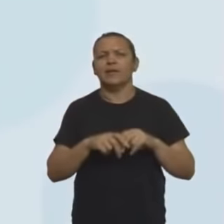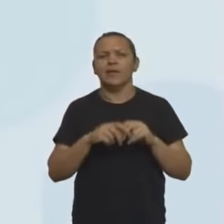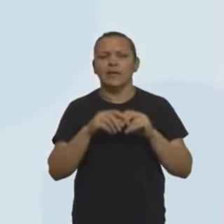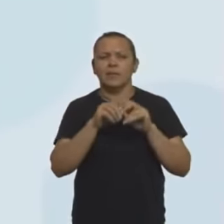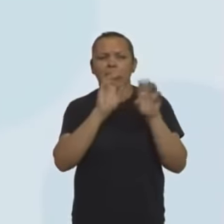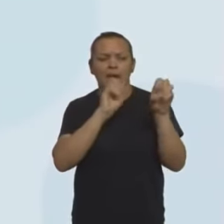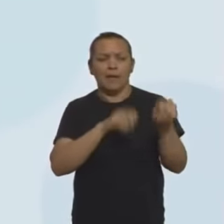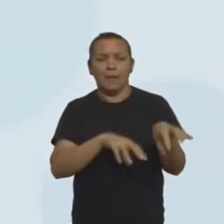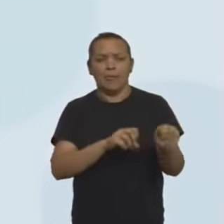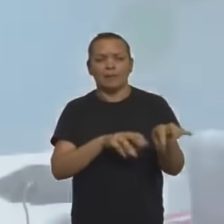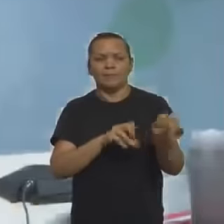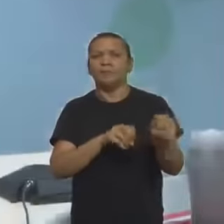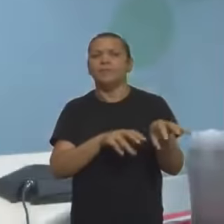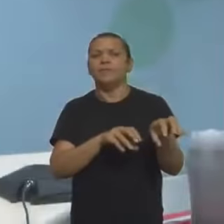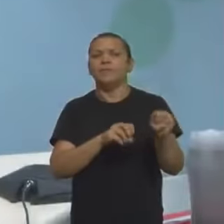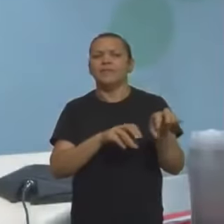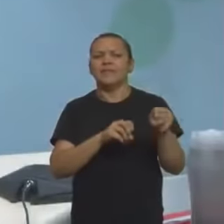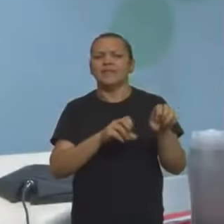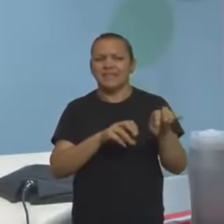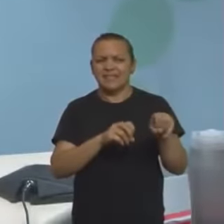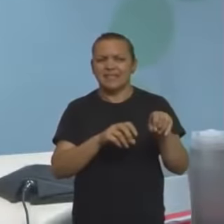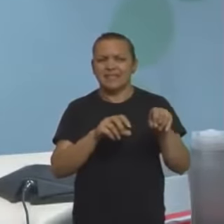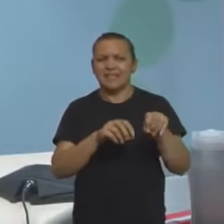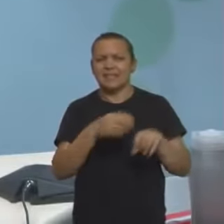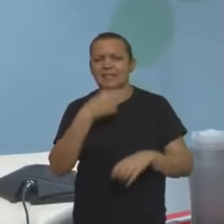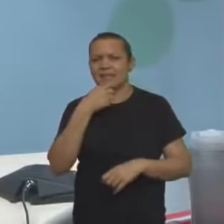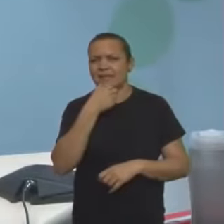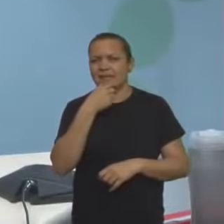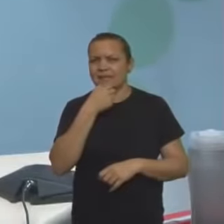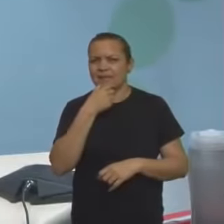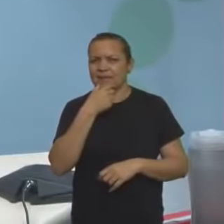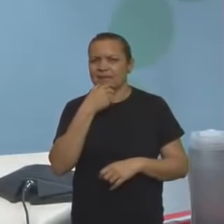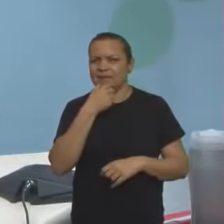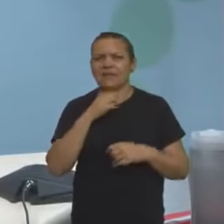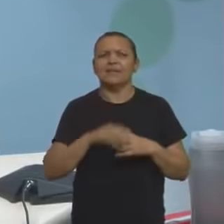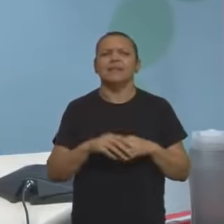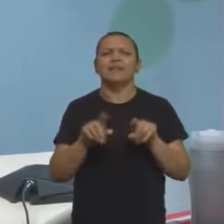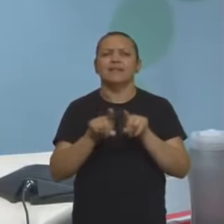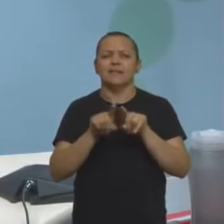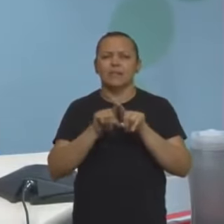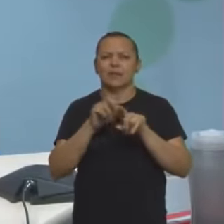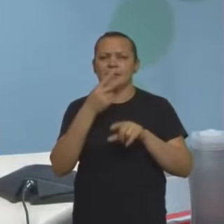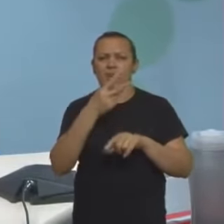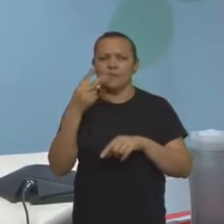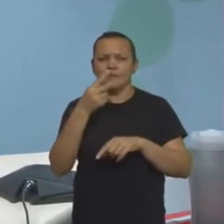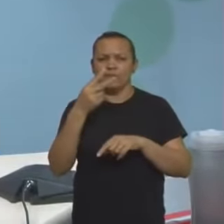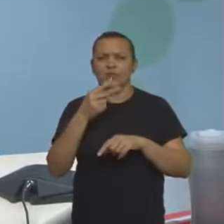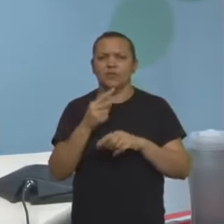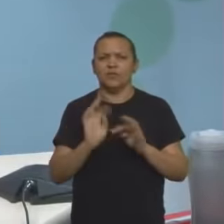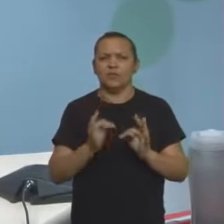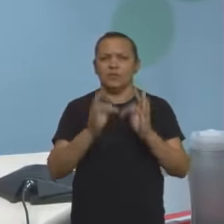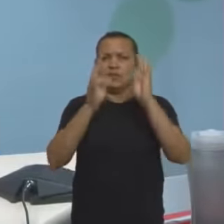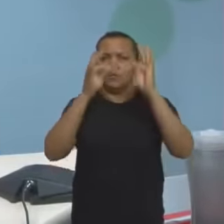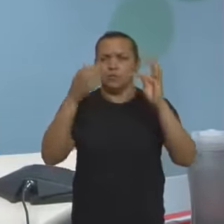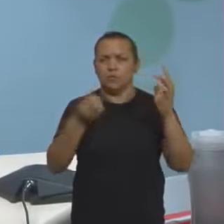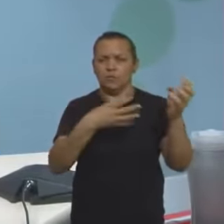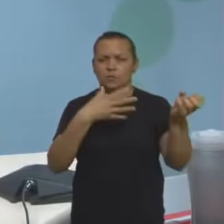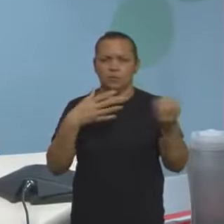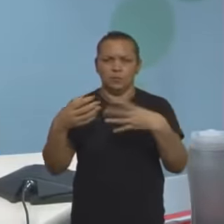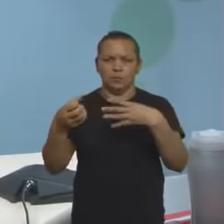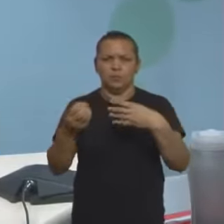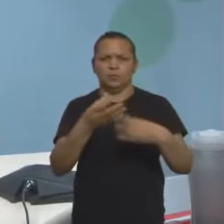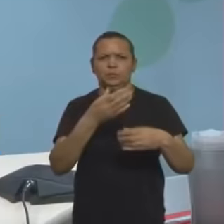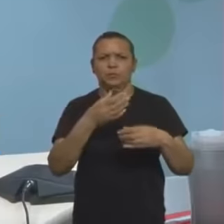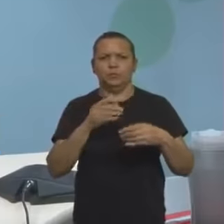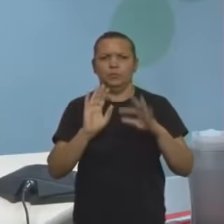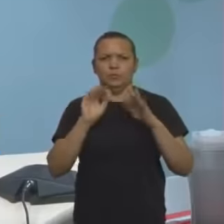ensino as nossas aulas de inglês, né, para o Inova do ano que vem, a gente já falou de tecnologia e inovação, e